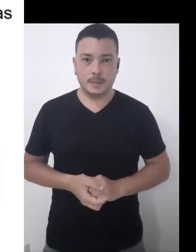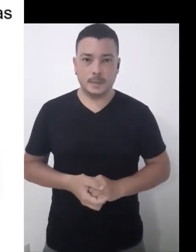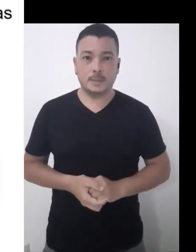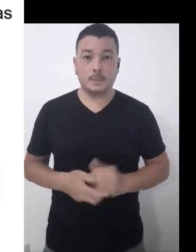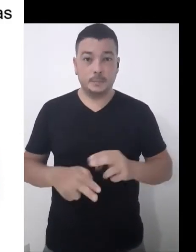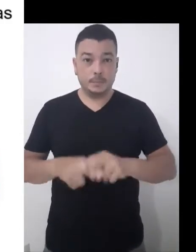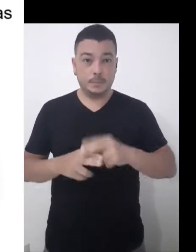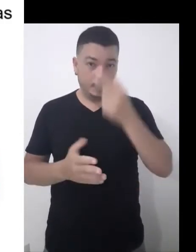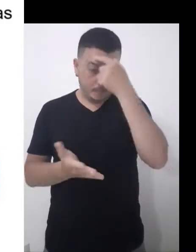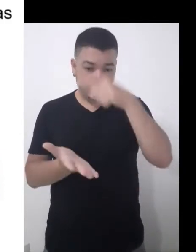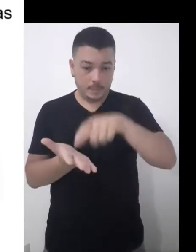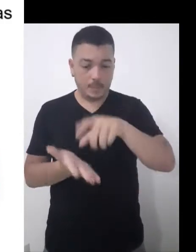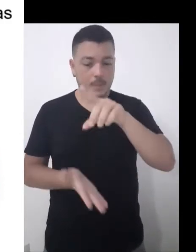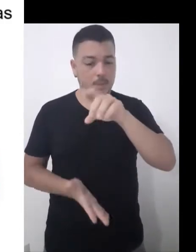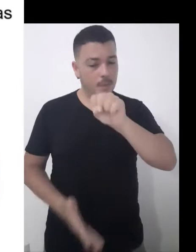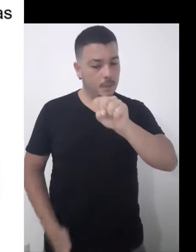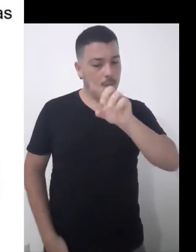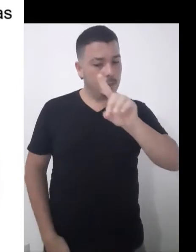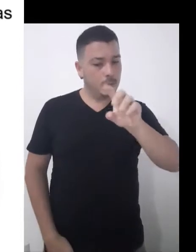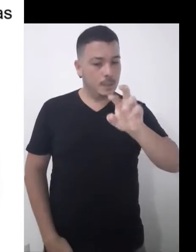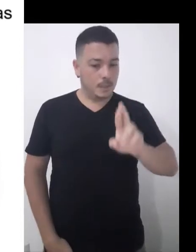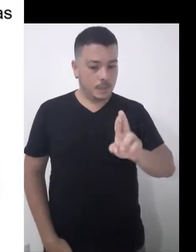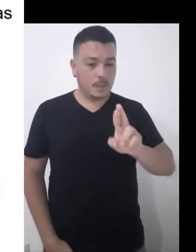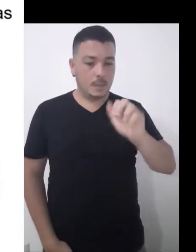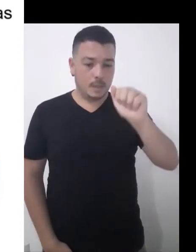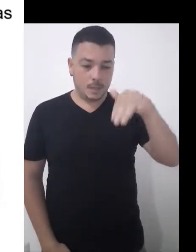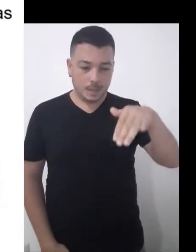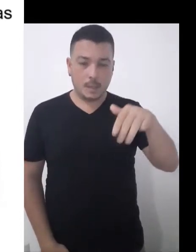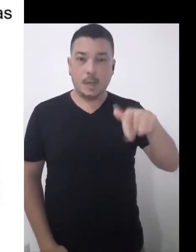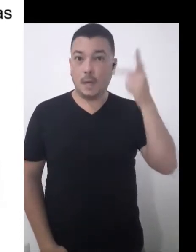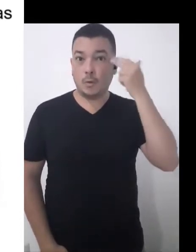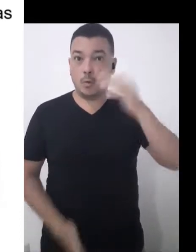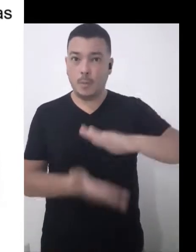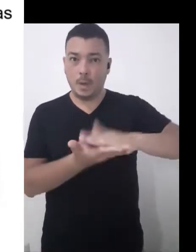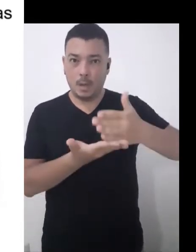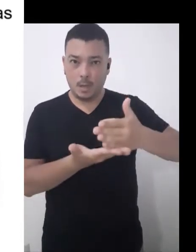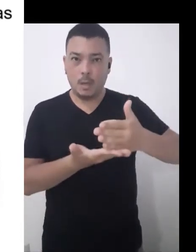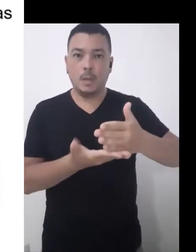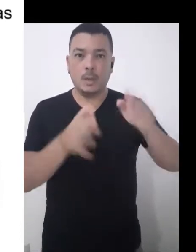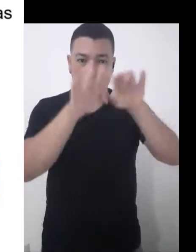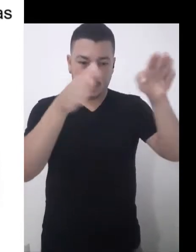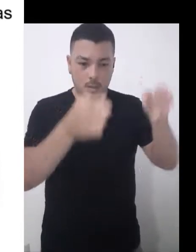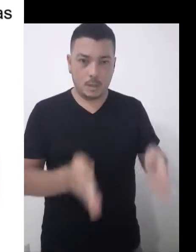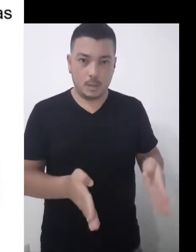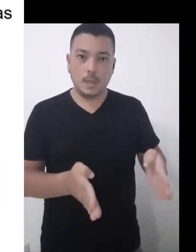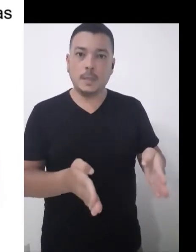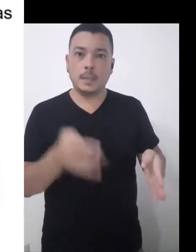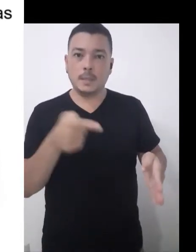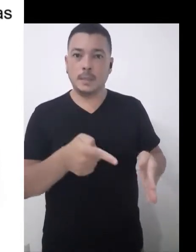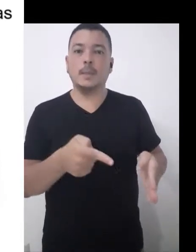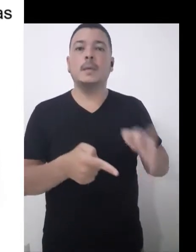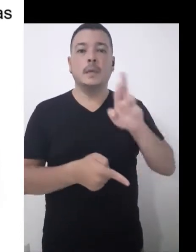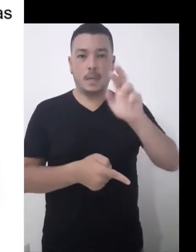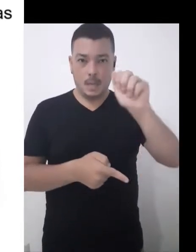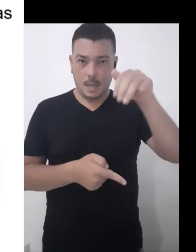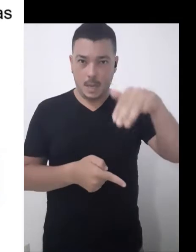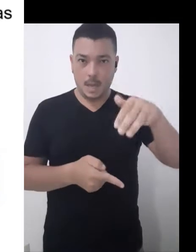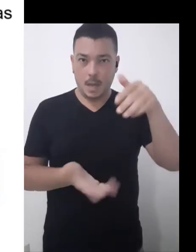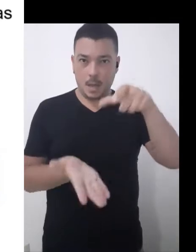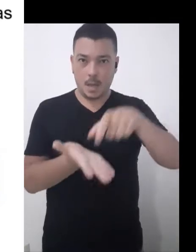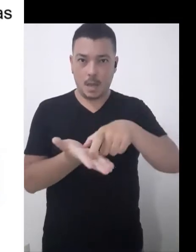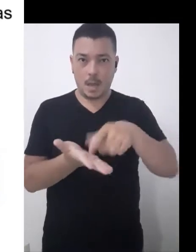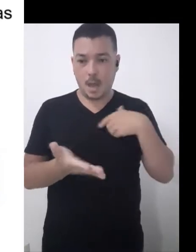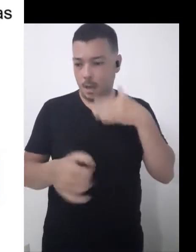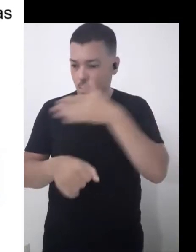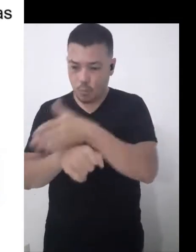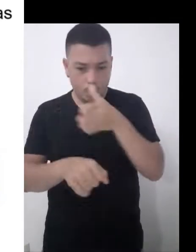memória SDRAM é a memória mais comum que a gente vai encontrar em notebooks e gabinetes. Né? São memórias RAM que eu acesso a posição que eu quiser de